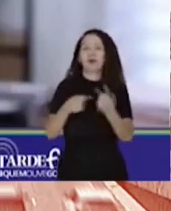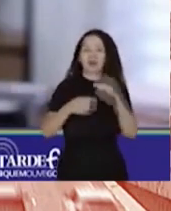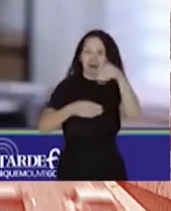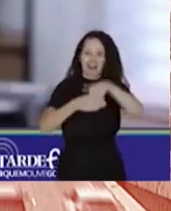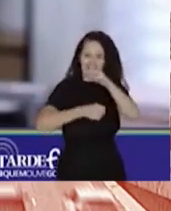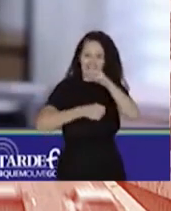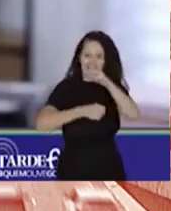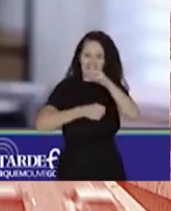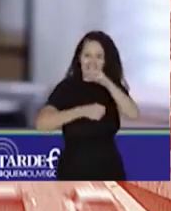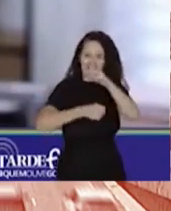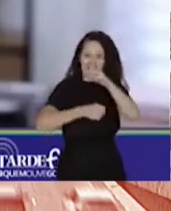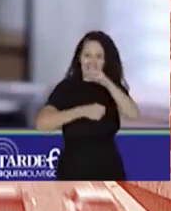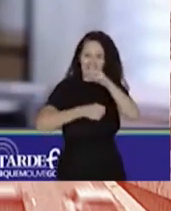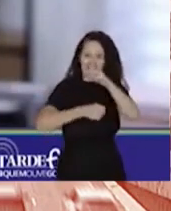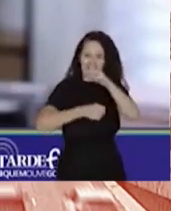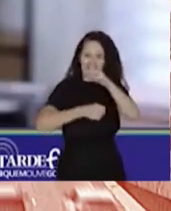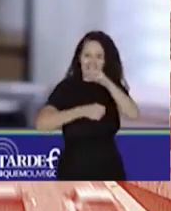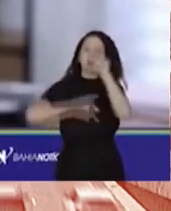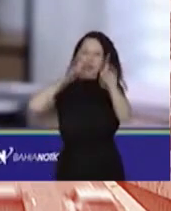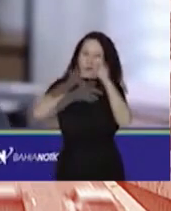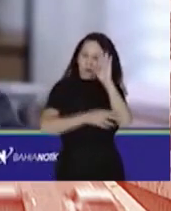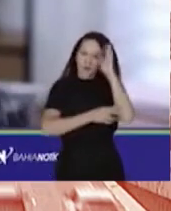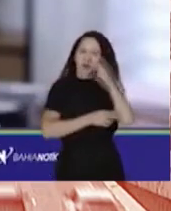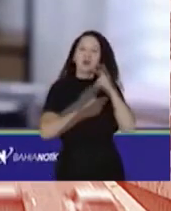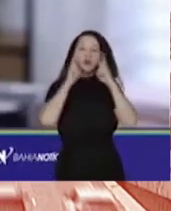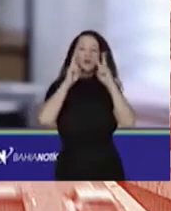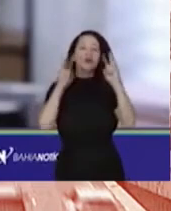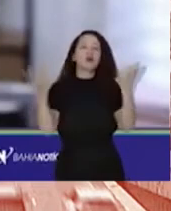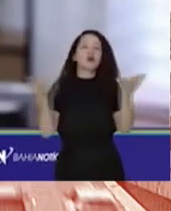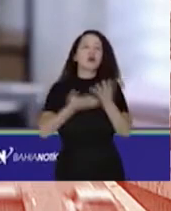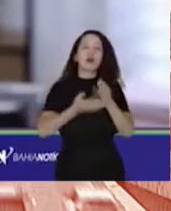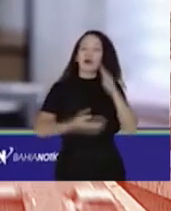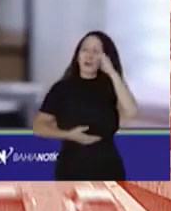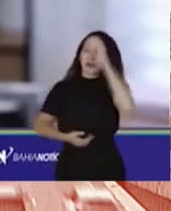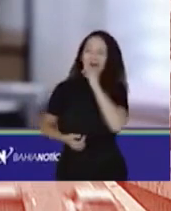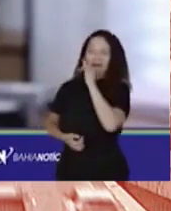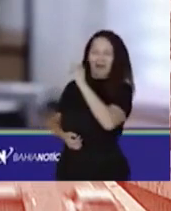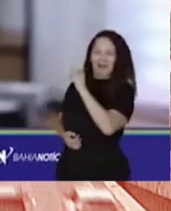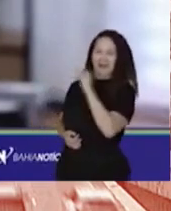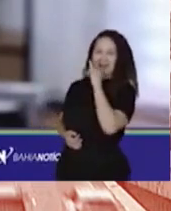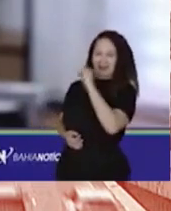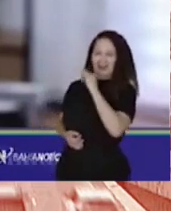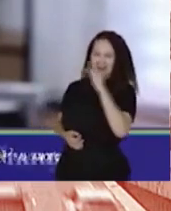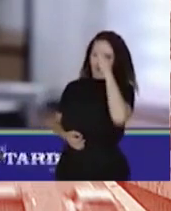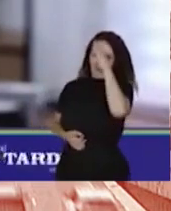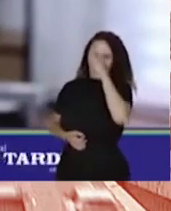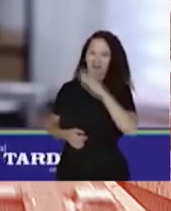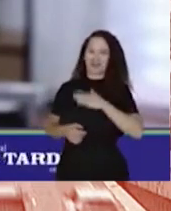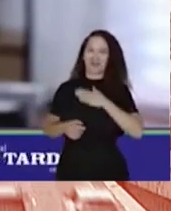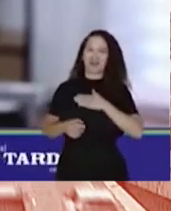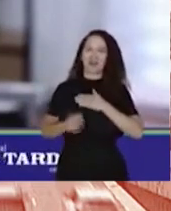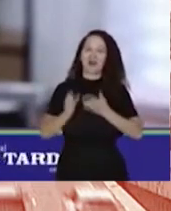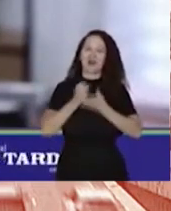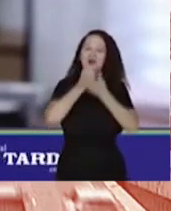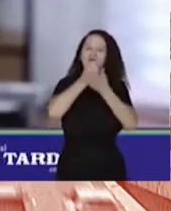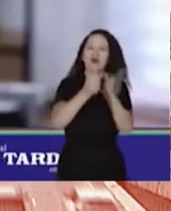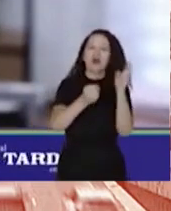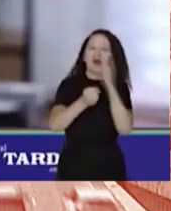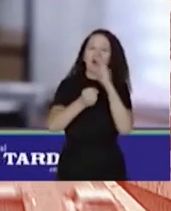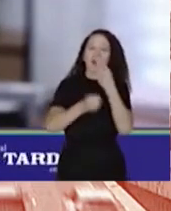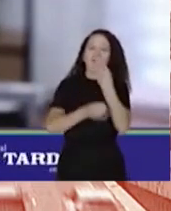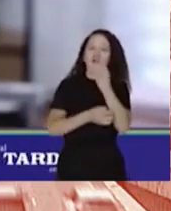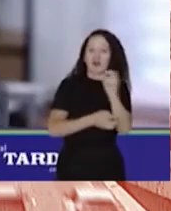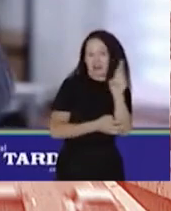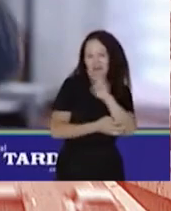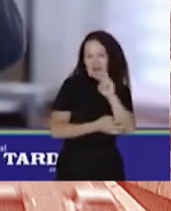críticos ao governo Bolsonaro, mas a matriz espanhola é um jornal conservador, é o que a gente chama aqui no Brasil de um jornalão. Então,